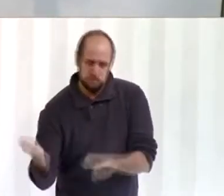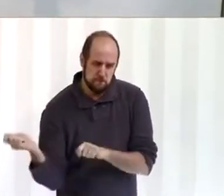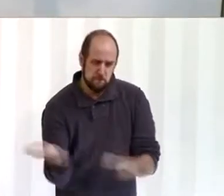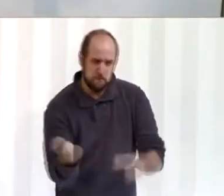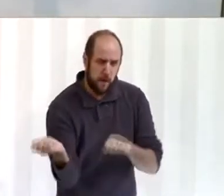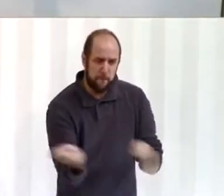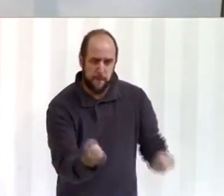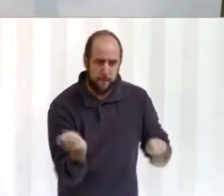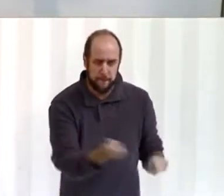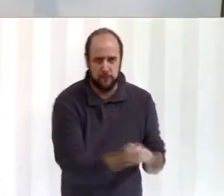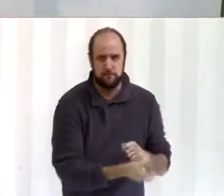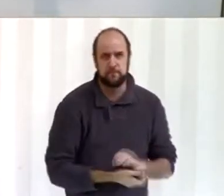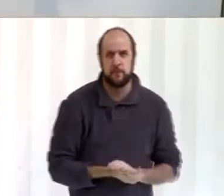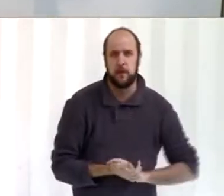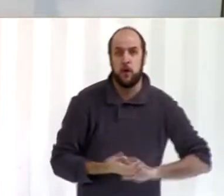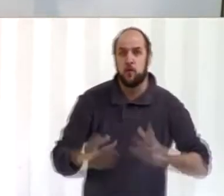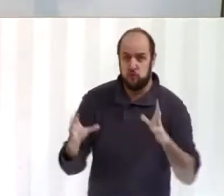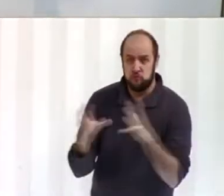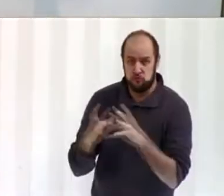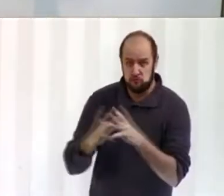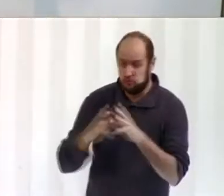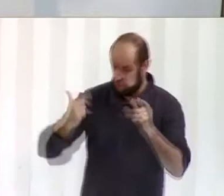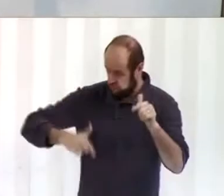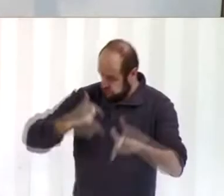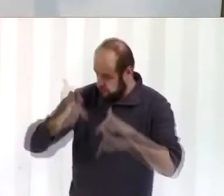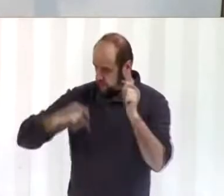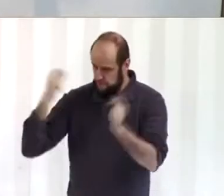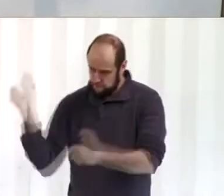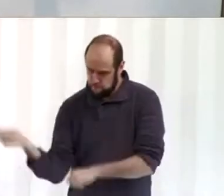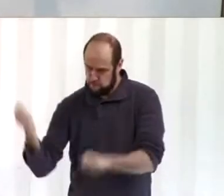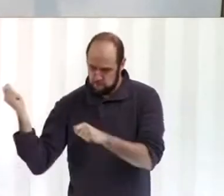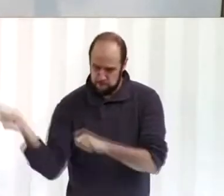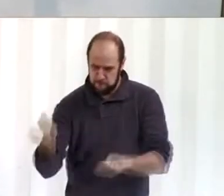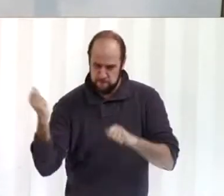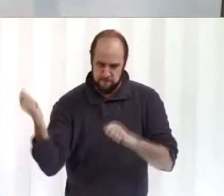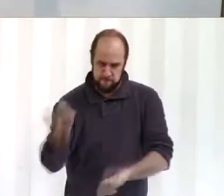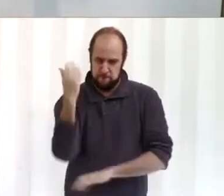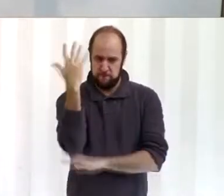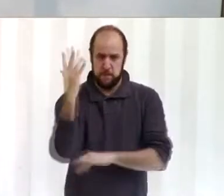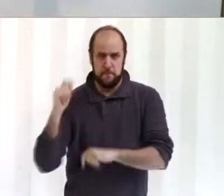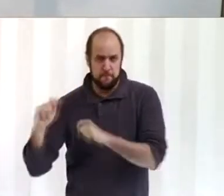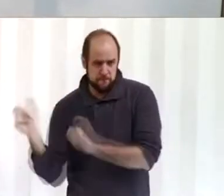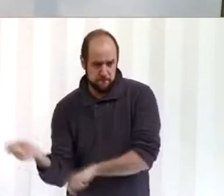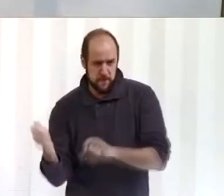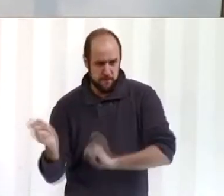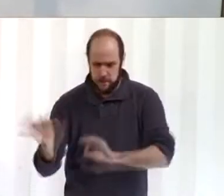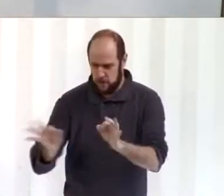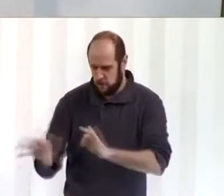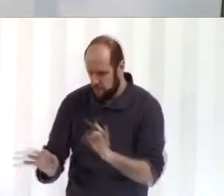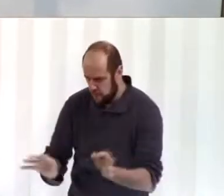com o machado, eles com seus machados cortando as vigas, preparando o material,